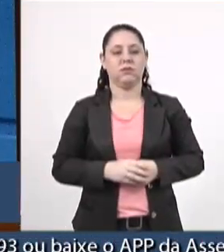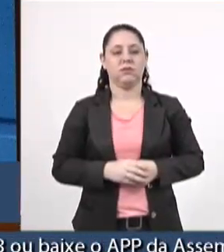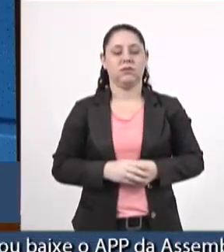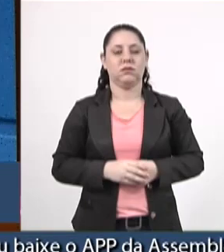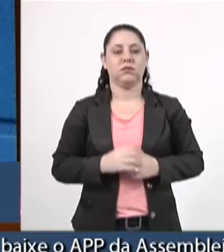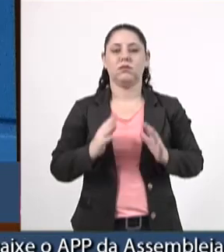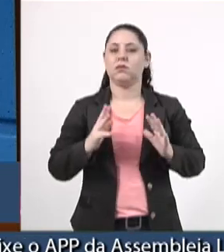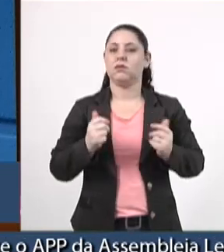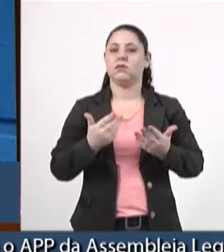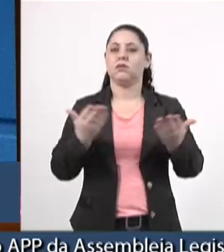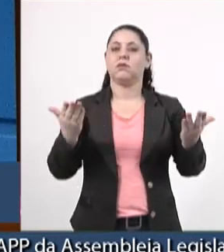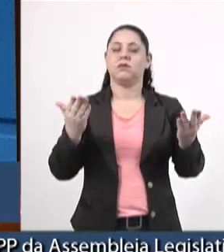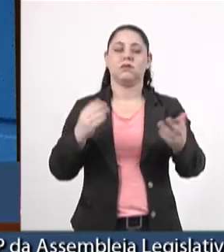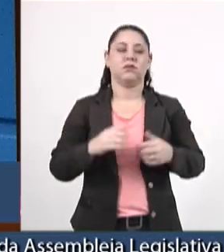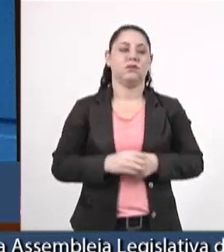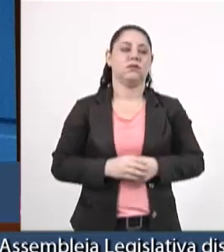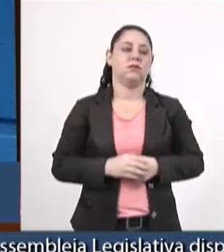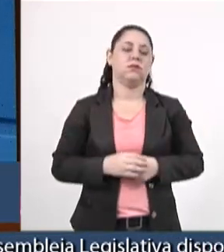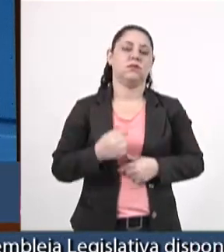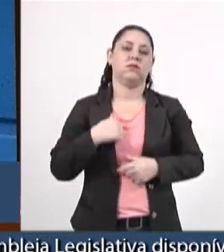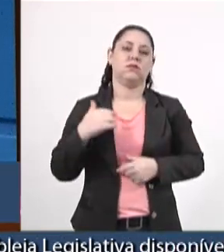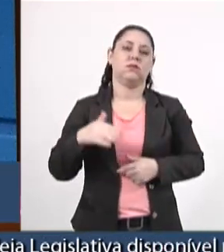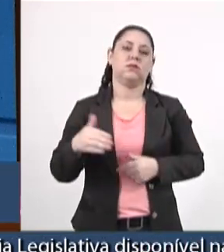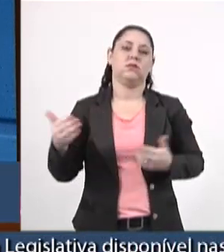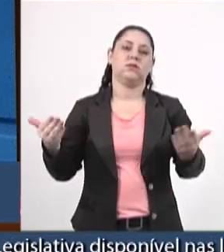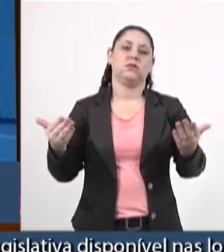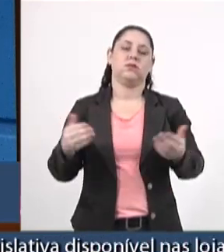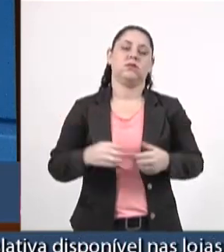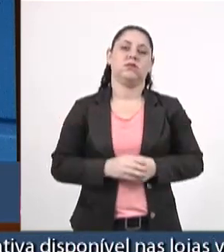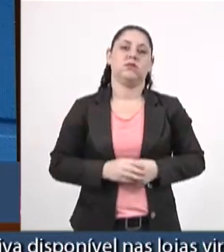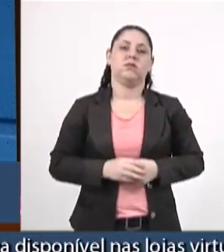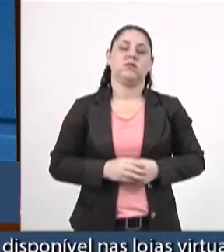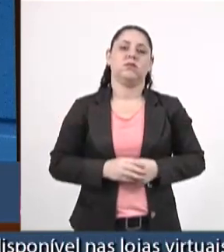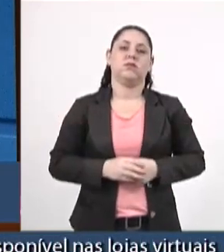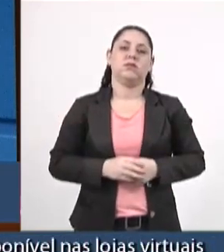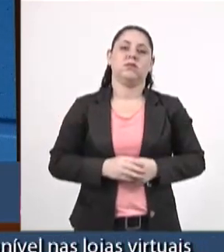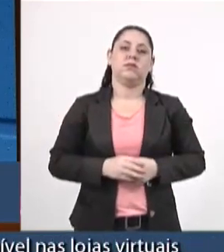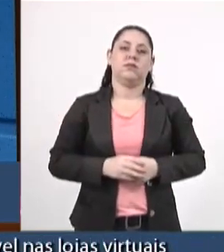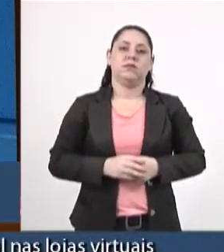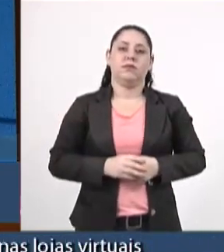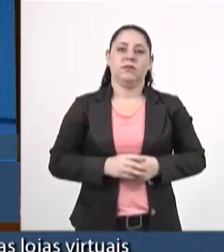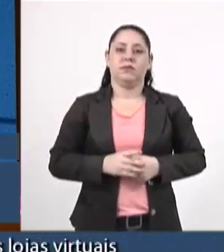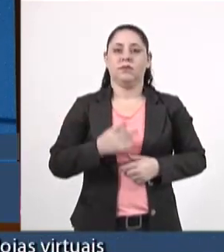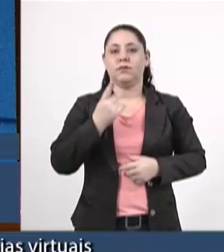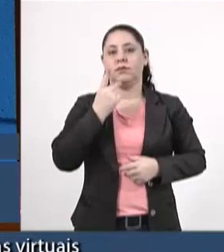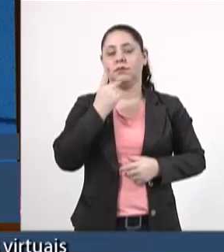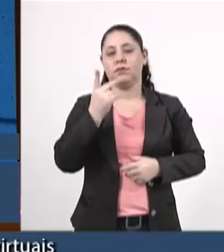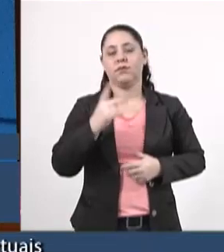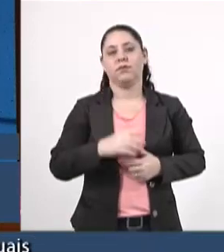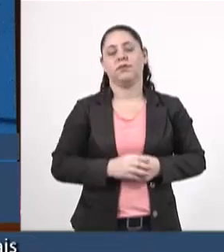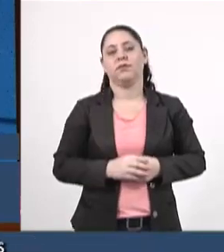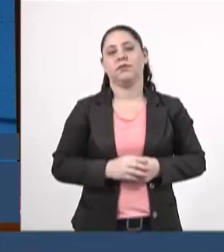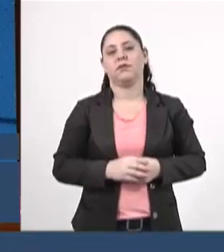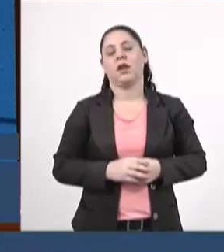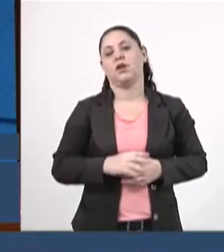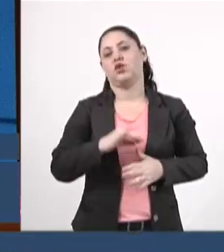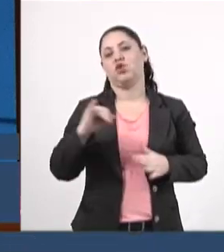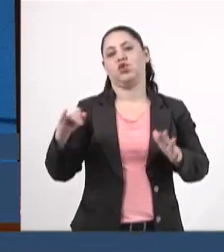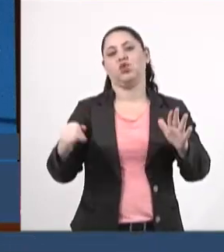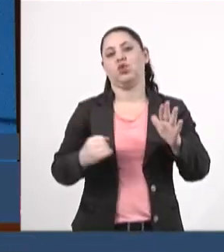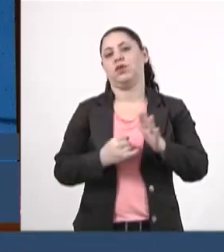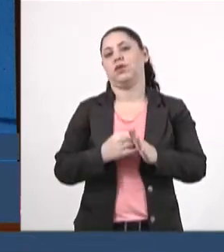senhoras e senhores. Eu aqui hoje, eu gostaria de falar um pouquinho sobre agências reguladoras.